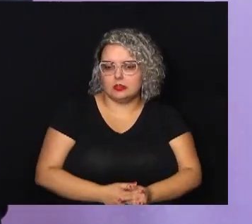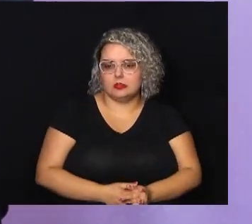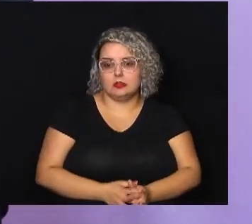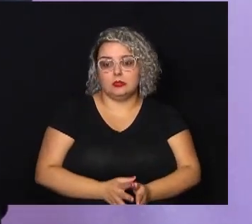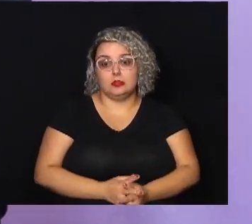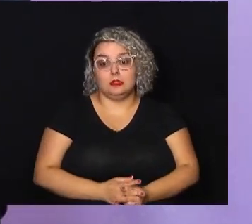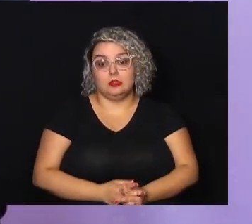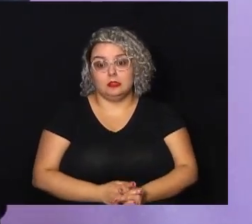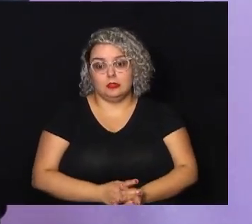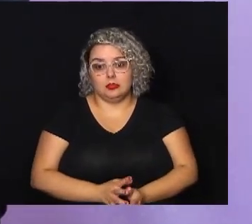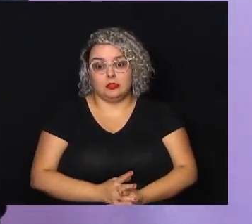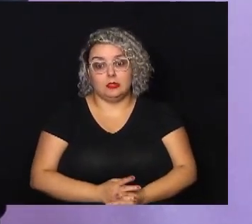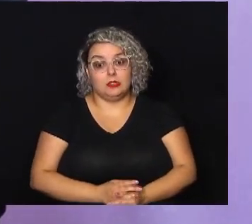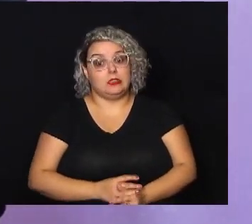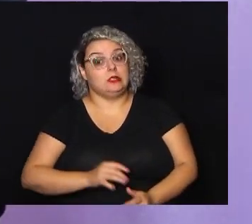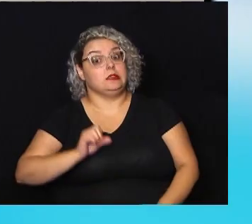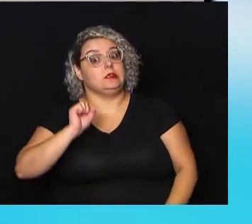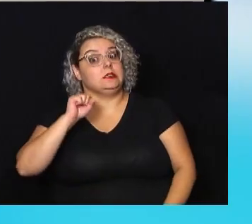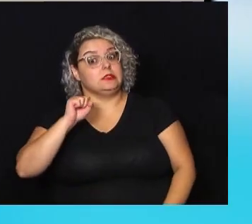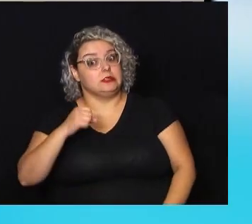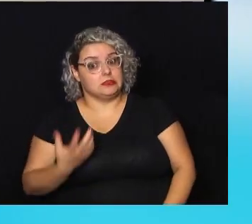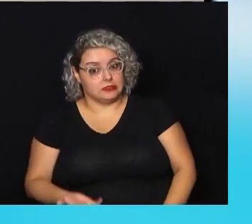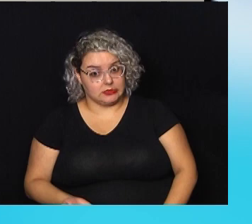Isso tem que tomar cuidado.